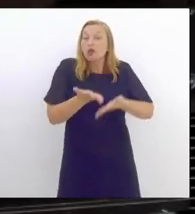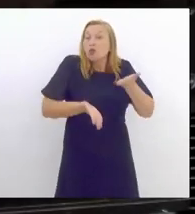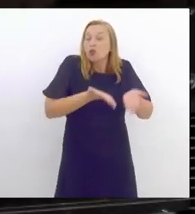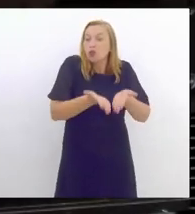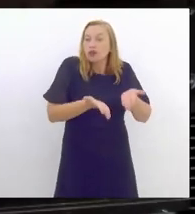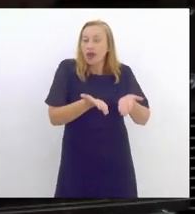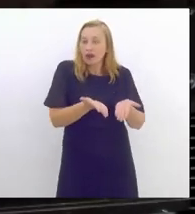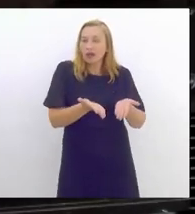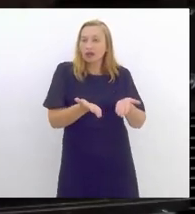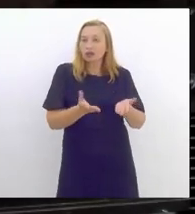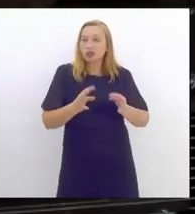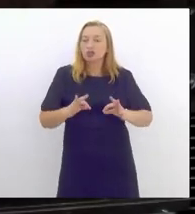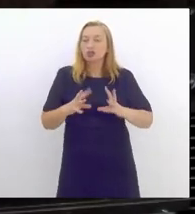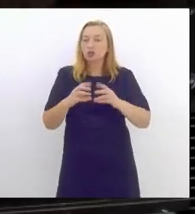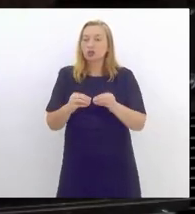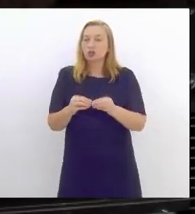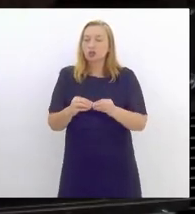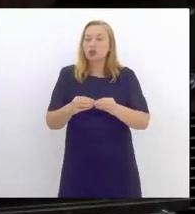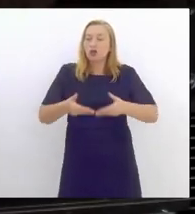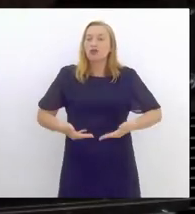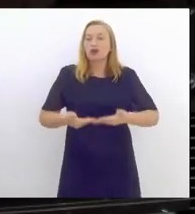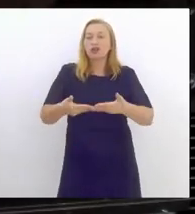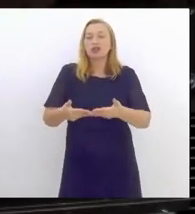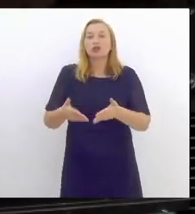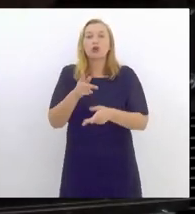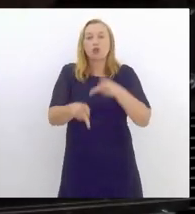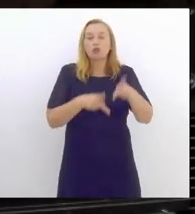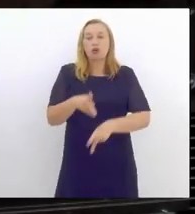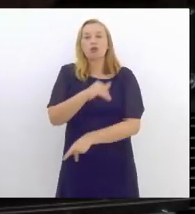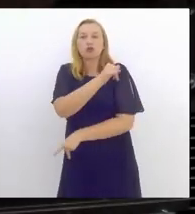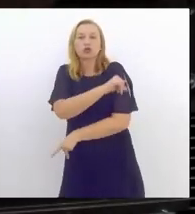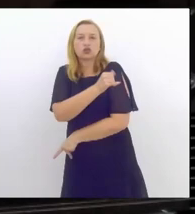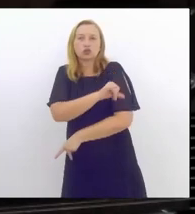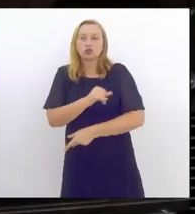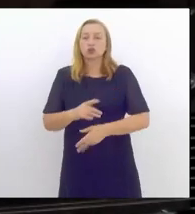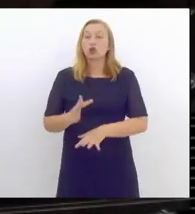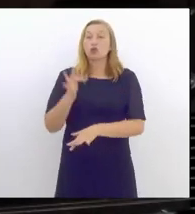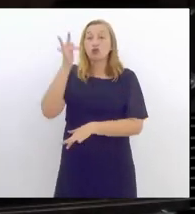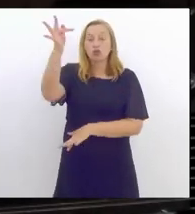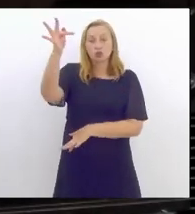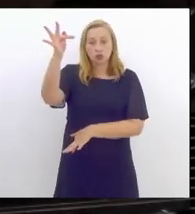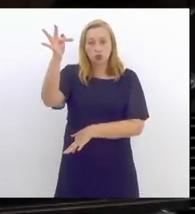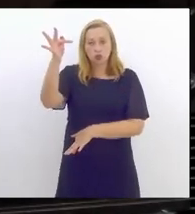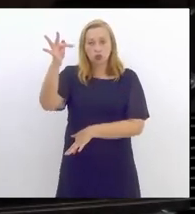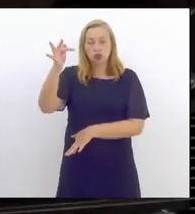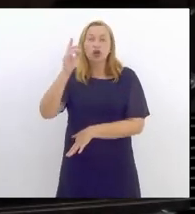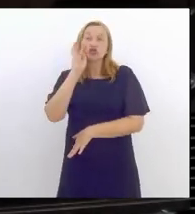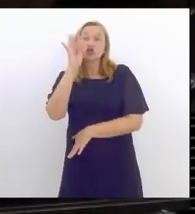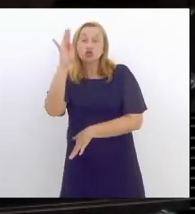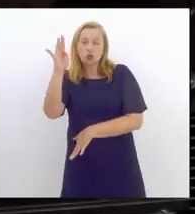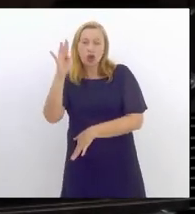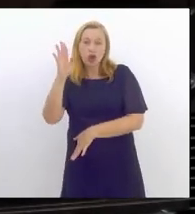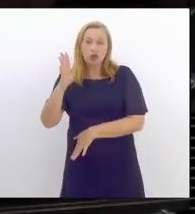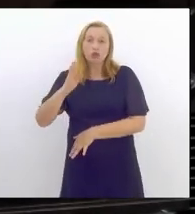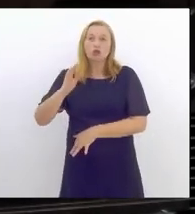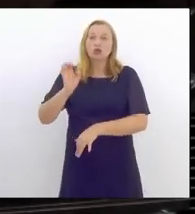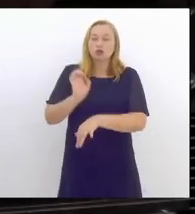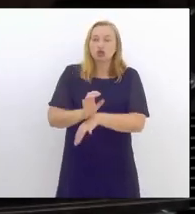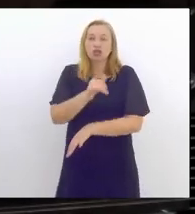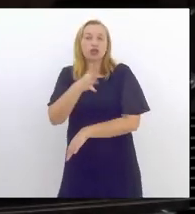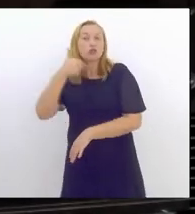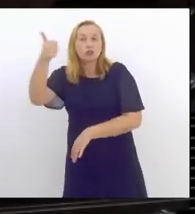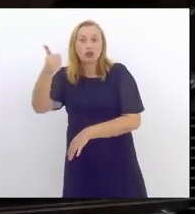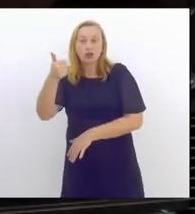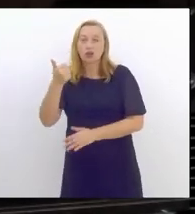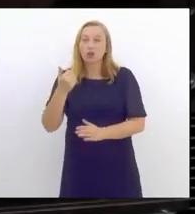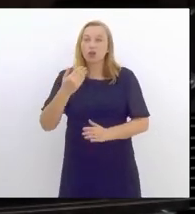presente, estamos oferecendo ao povo do Rio de Janeiro uma projeção de futuro, de sonhar com um Estado melhor, comprometido com a